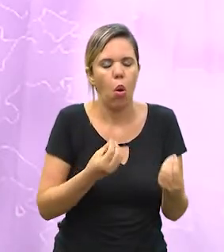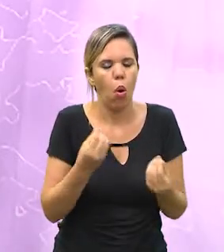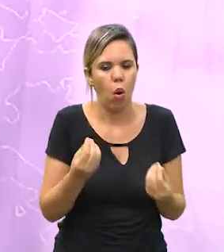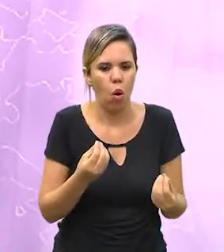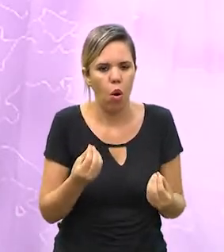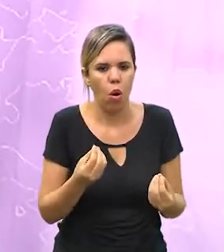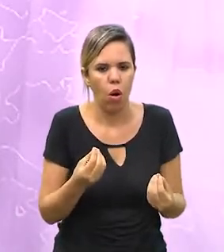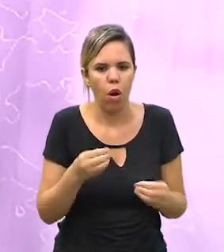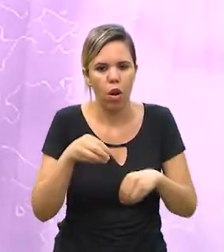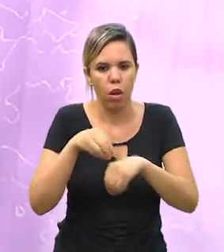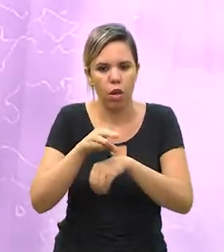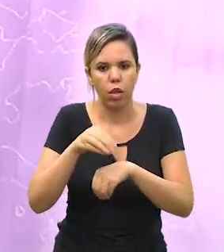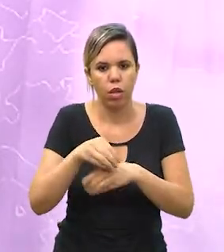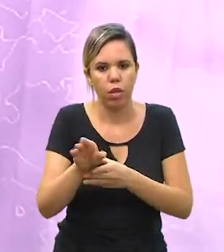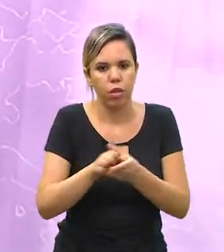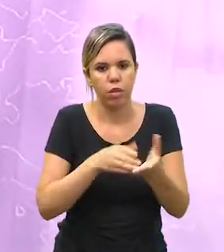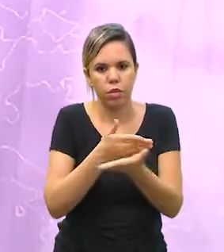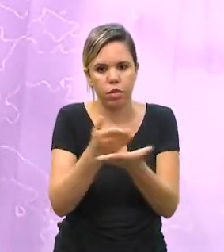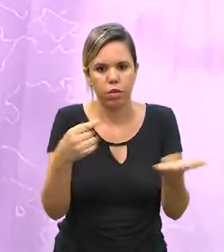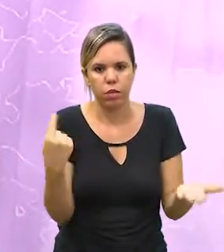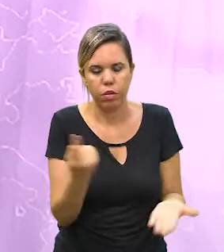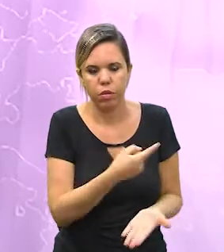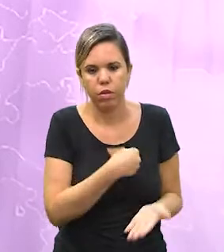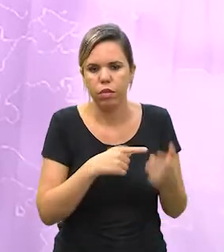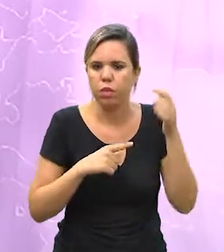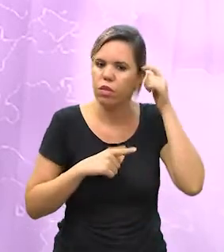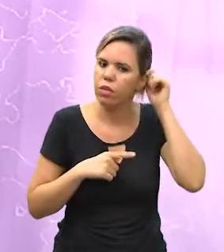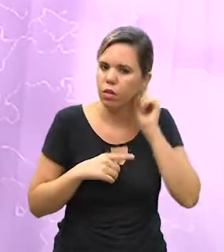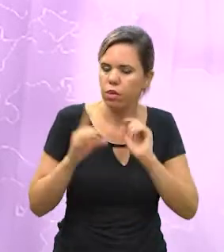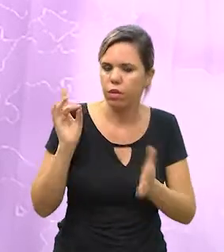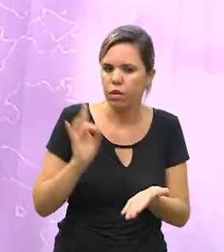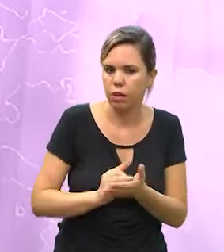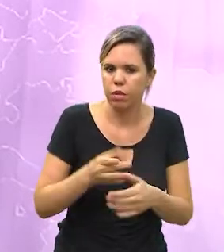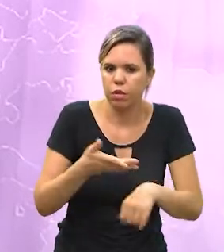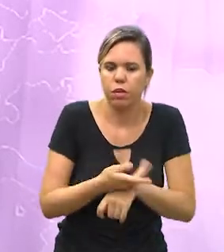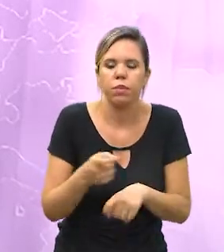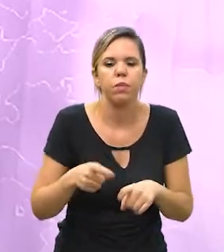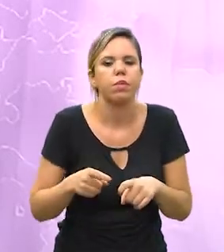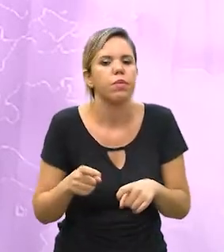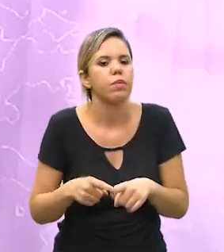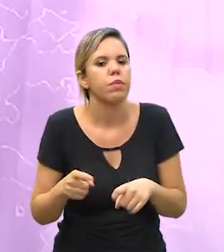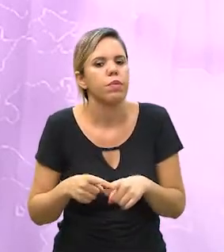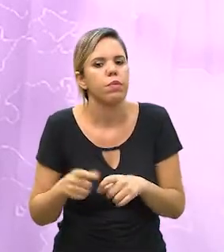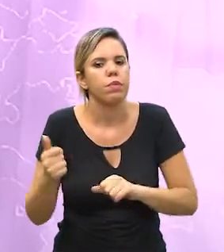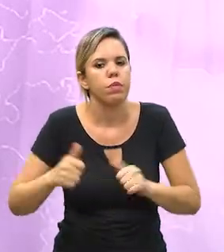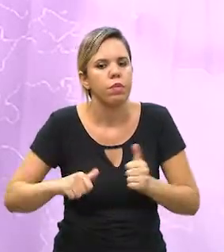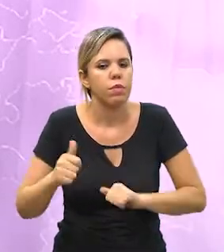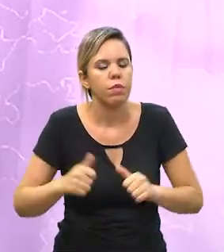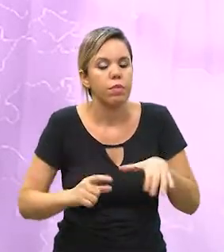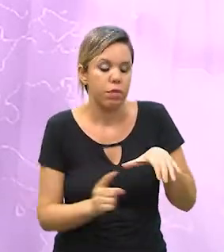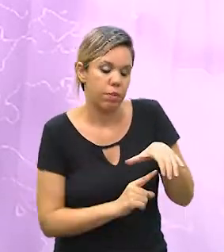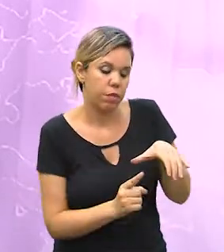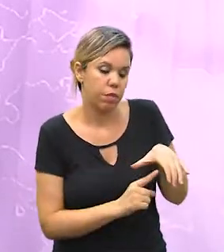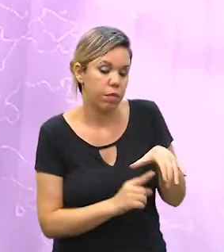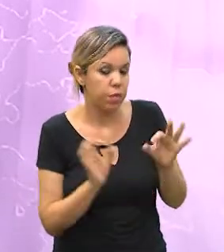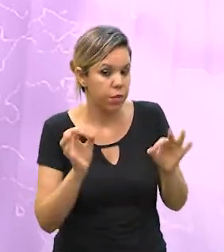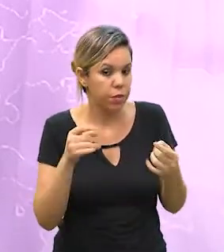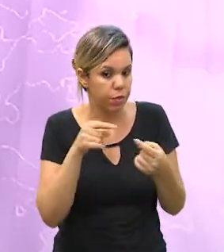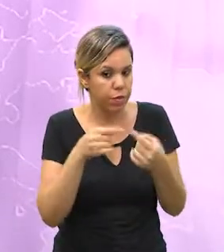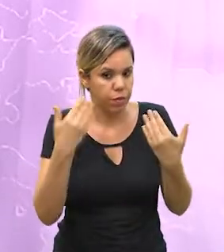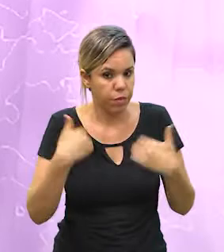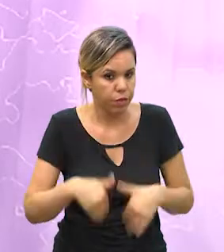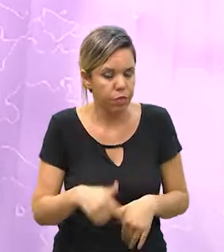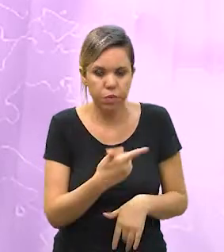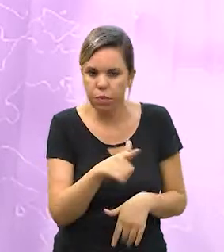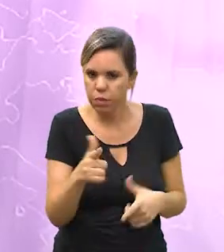olha, então olha o recado que o doutor está dando para a gente. A gente tem que realmente visitar o médico, né, passar por uma consulta para ver se está tudo certinho. Porque às vezes a